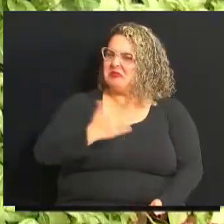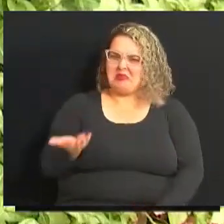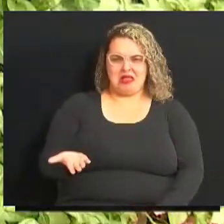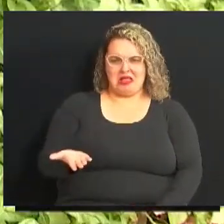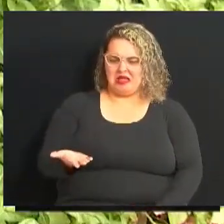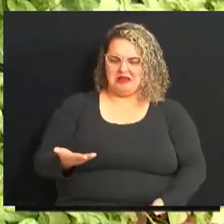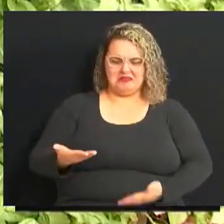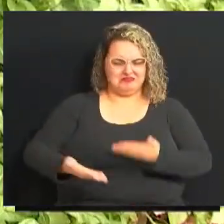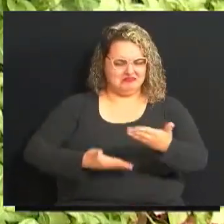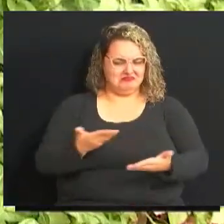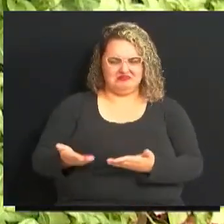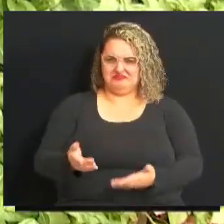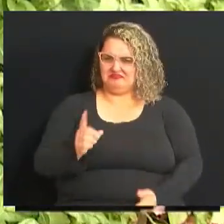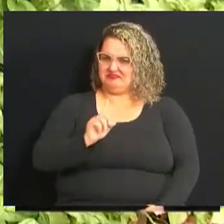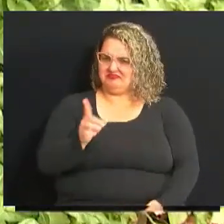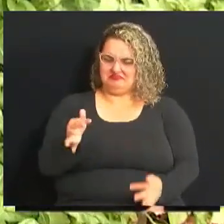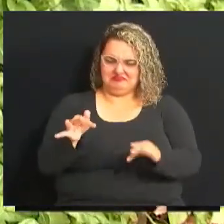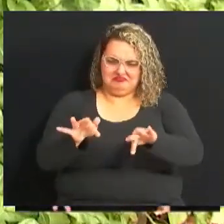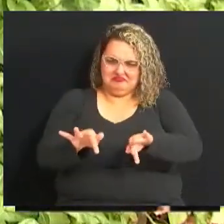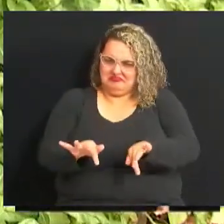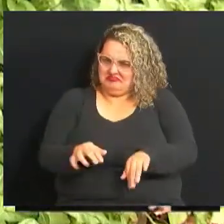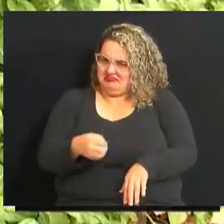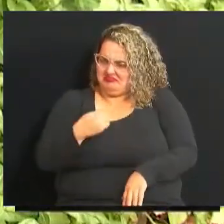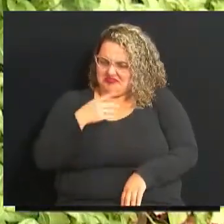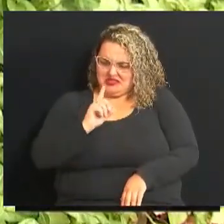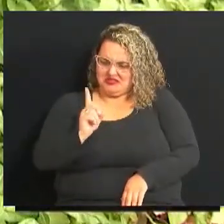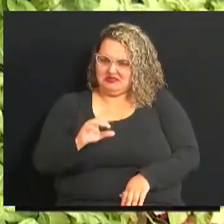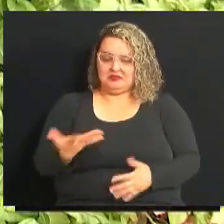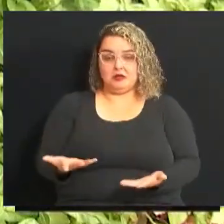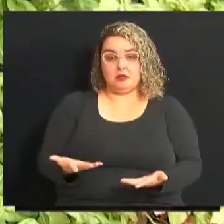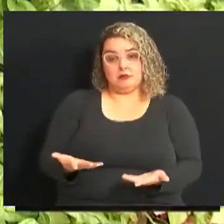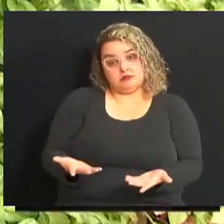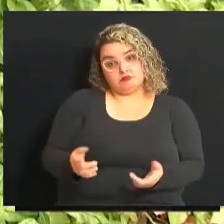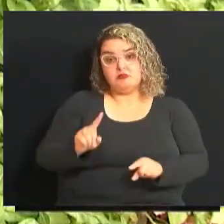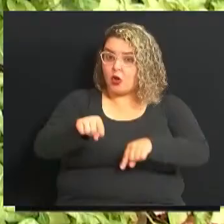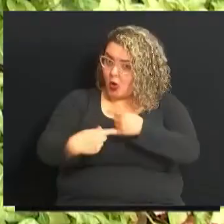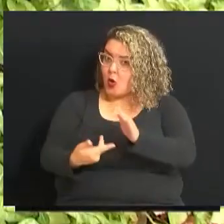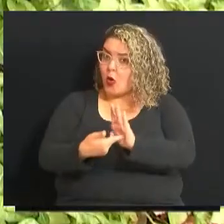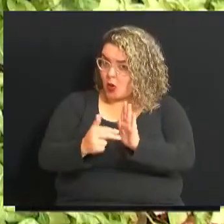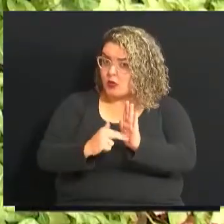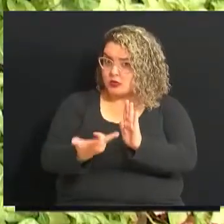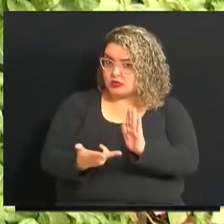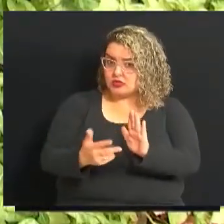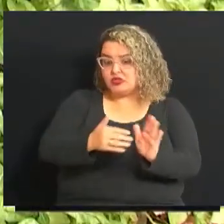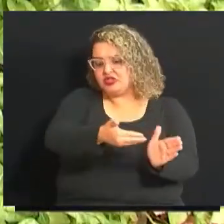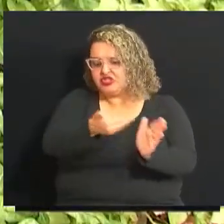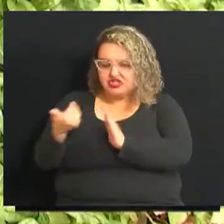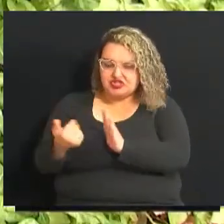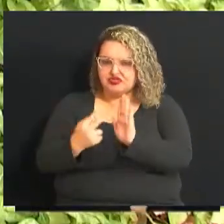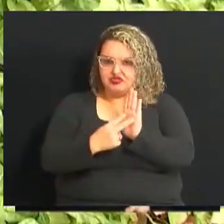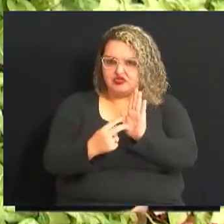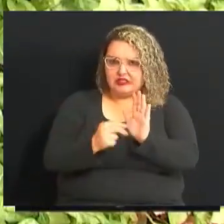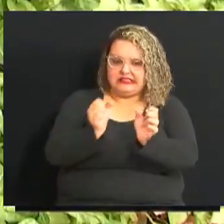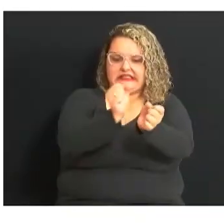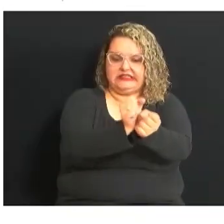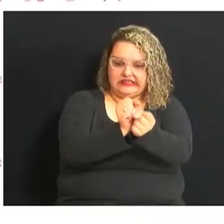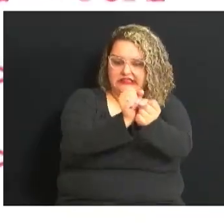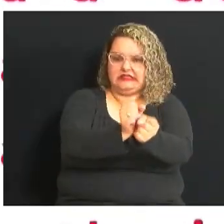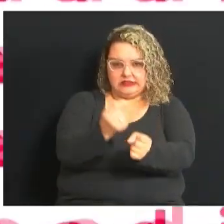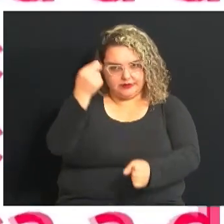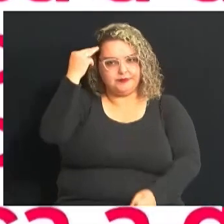foi bem finalizado, né? E trazer aí um outro significado e tirar esse vocabulário escravocrata da nossa